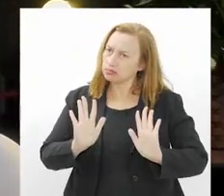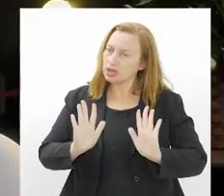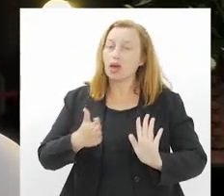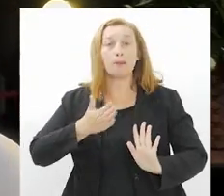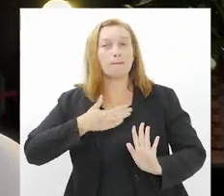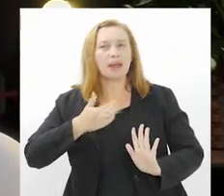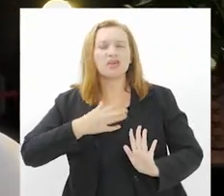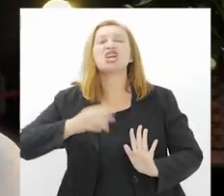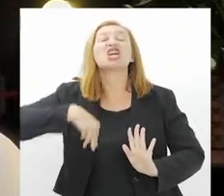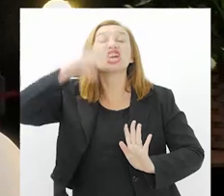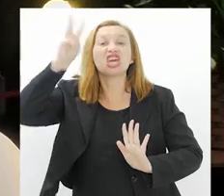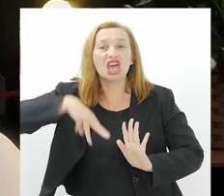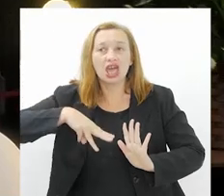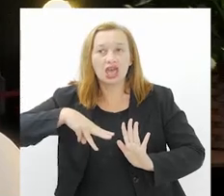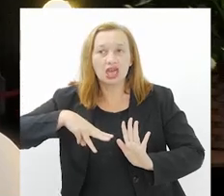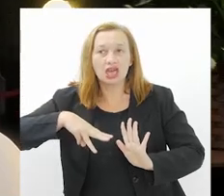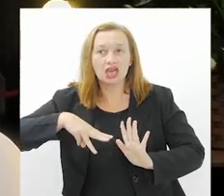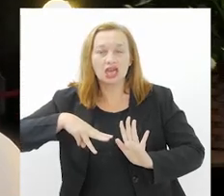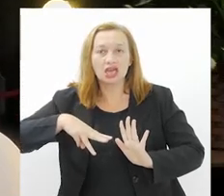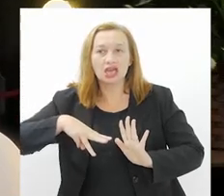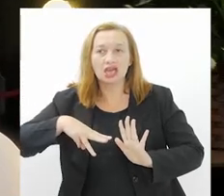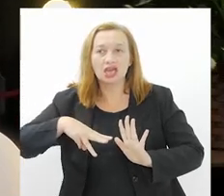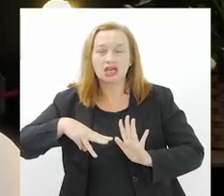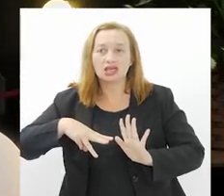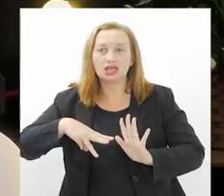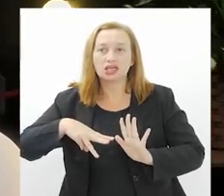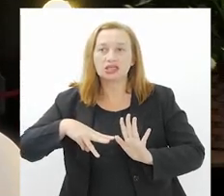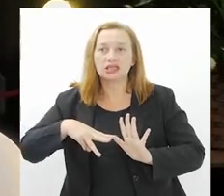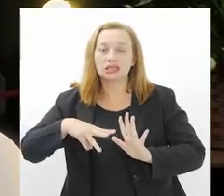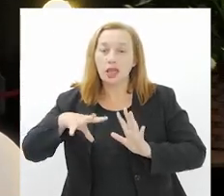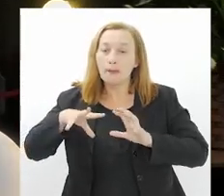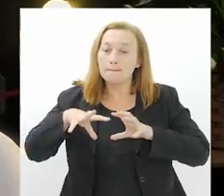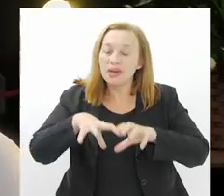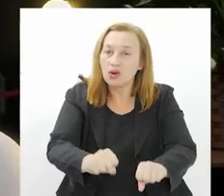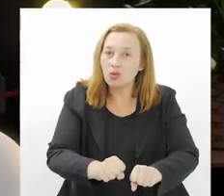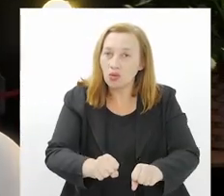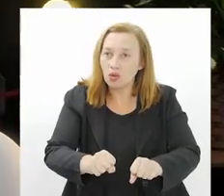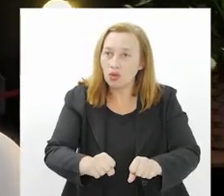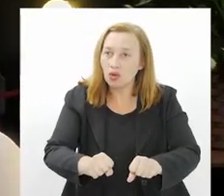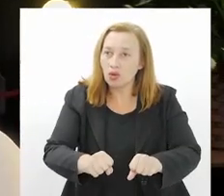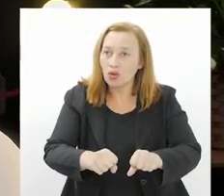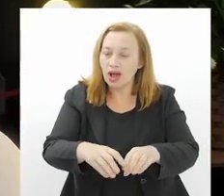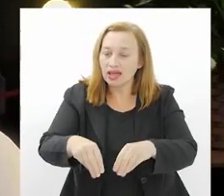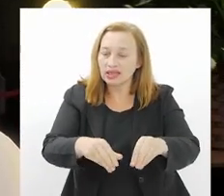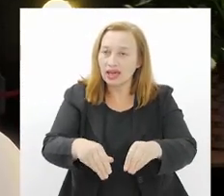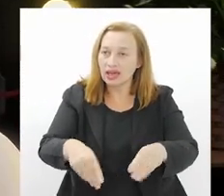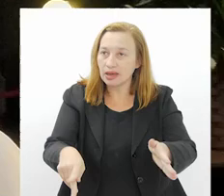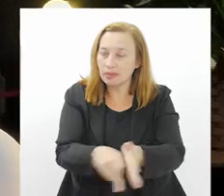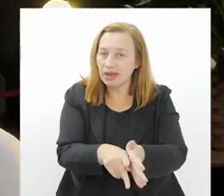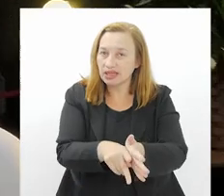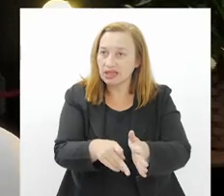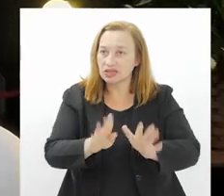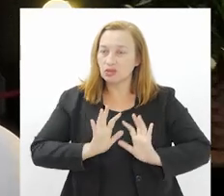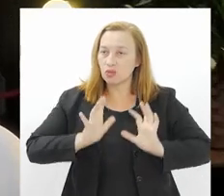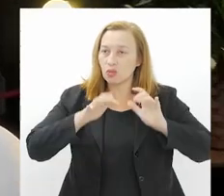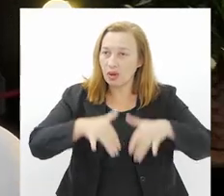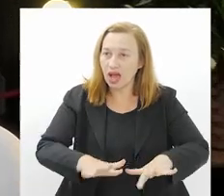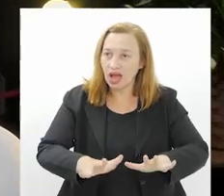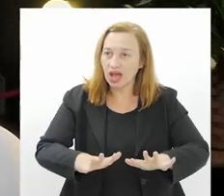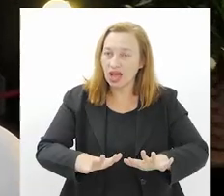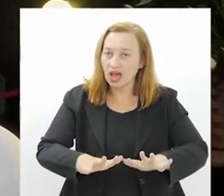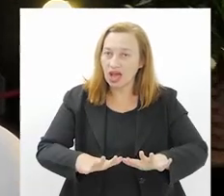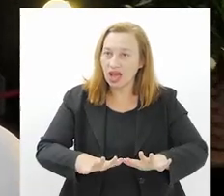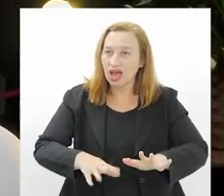Então, para mim, é o seguinte, quem invadiu o lugar do mar não foi o mar que veio invadir, foi o ser humano. Eu estou certo ou estou errado,